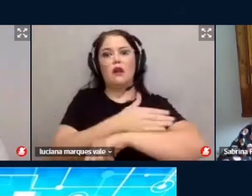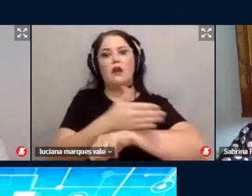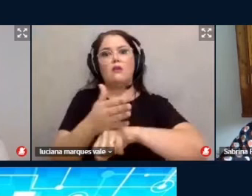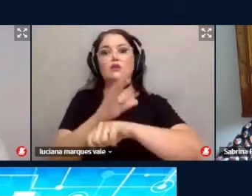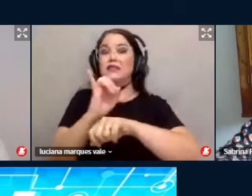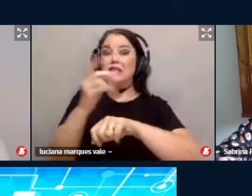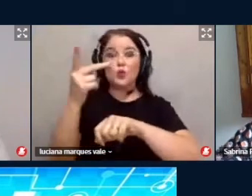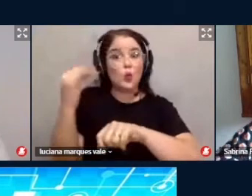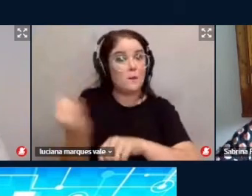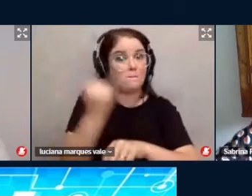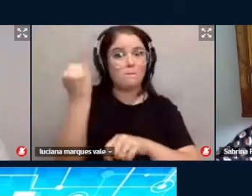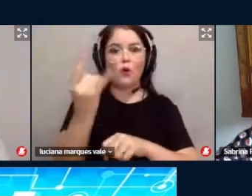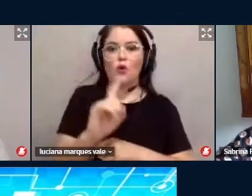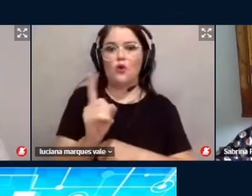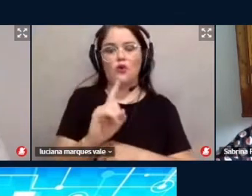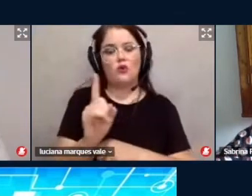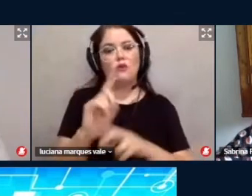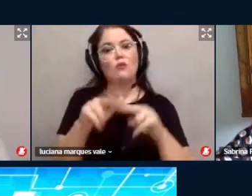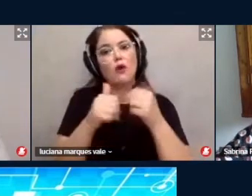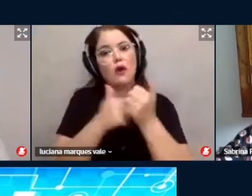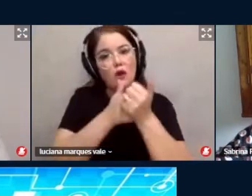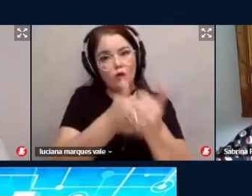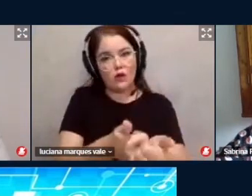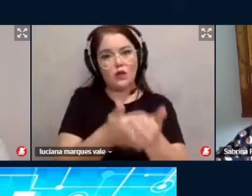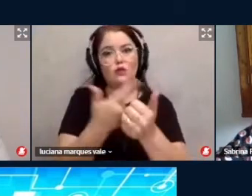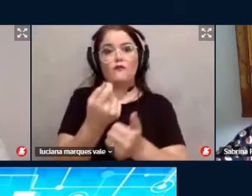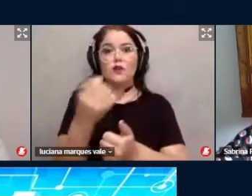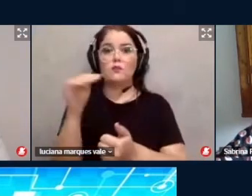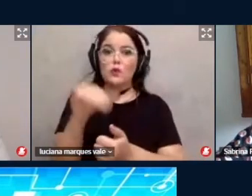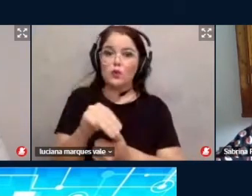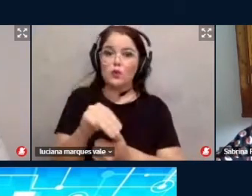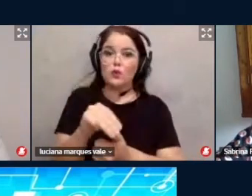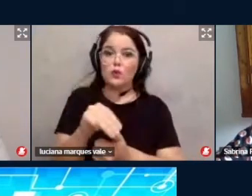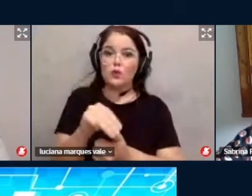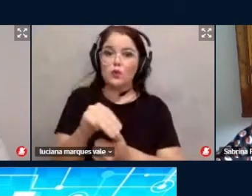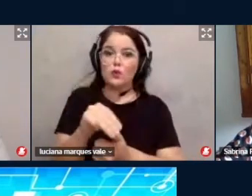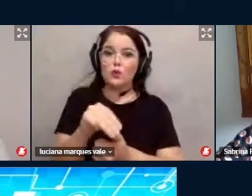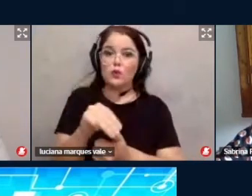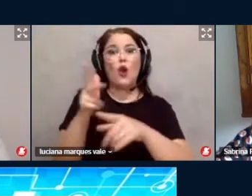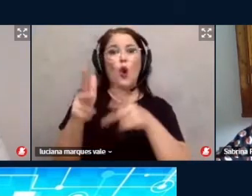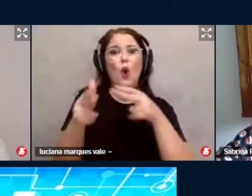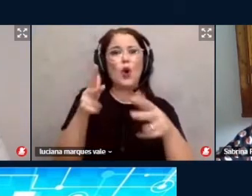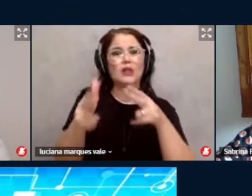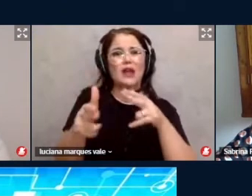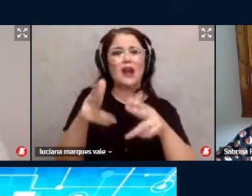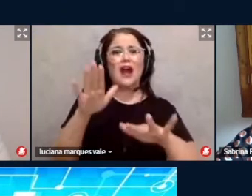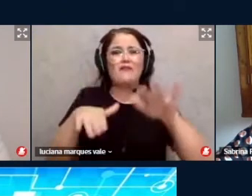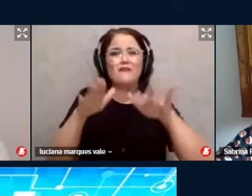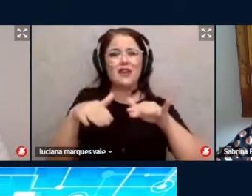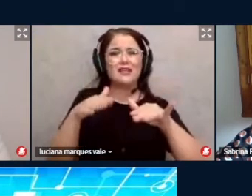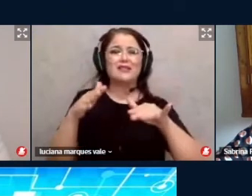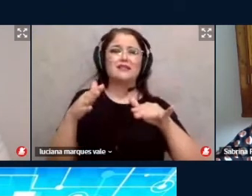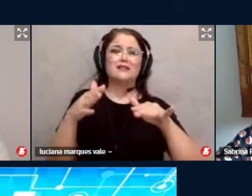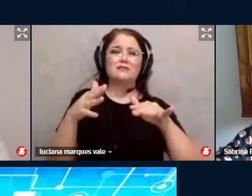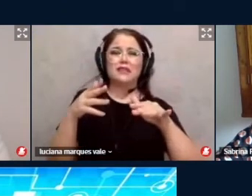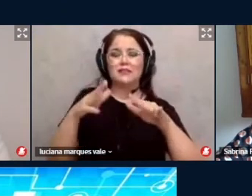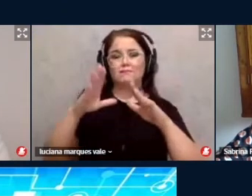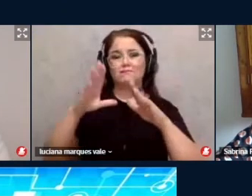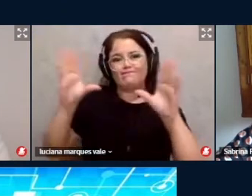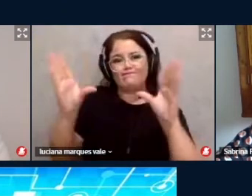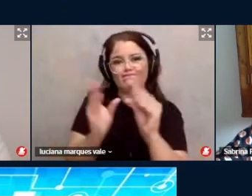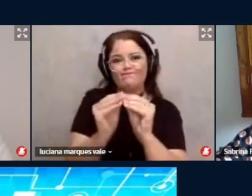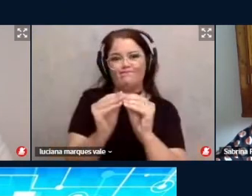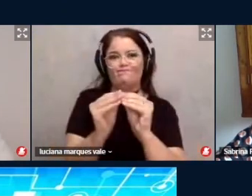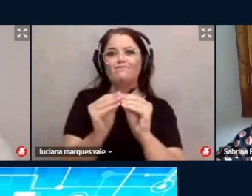for necessário, tá? Esse aí é o ritual, para a gente não ficar cortando palavras, às vezes até se precisa cortar, mas espero que a gente cumpra